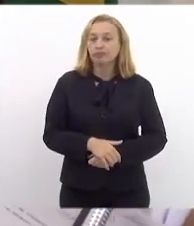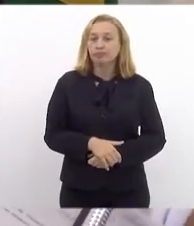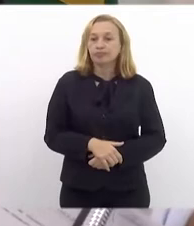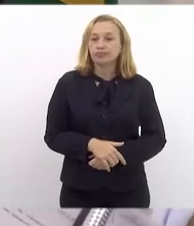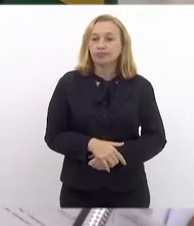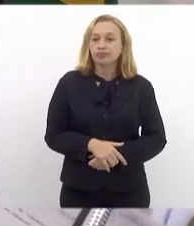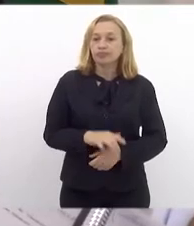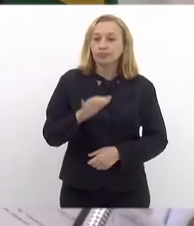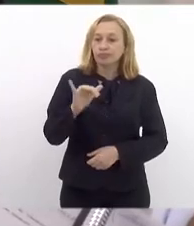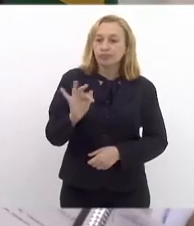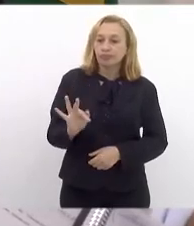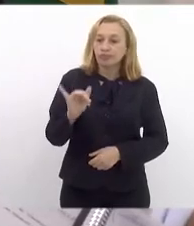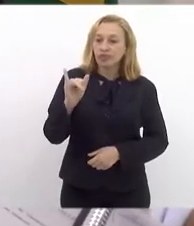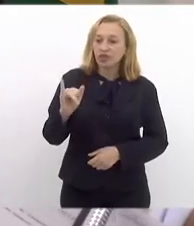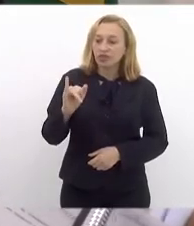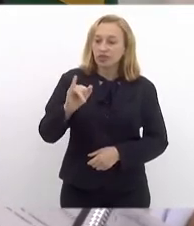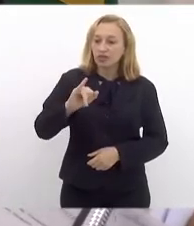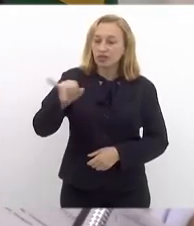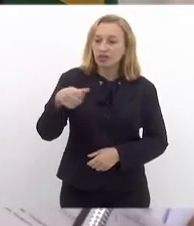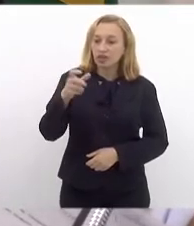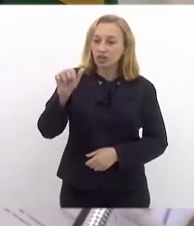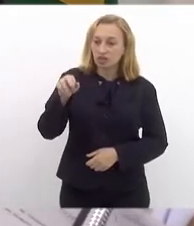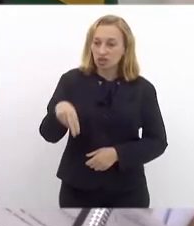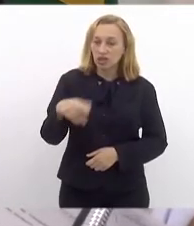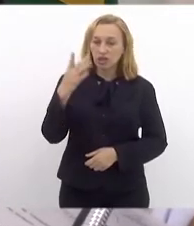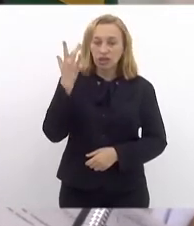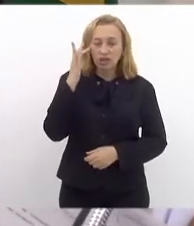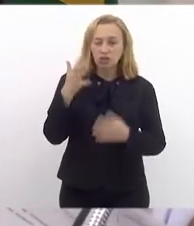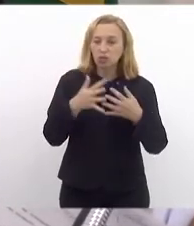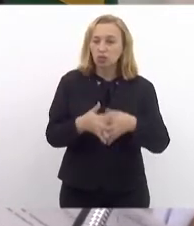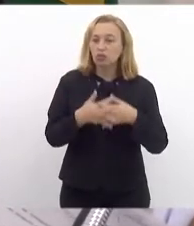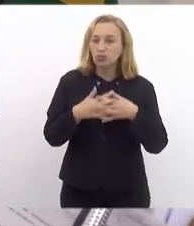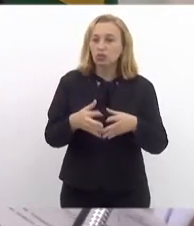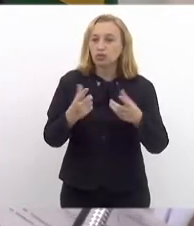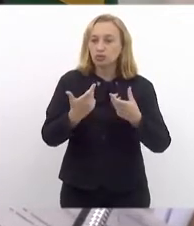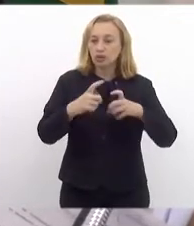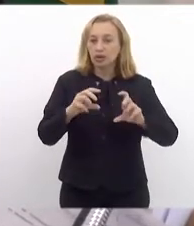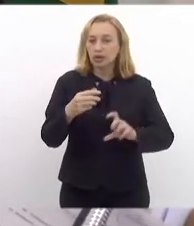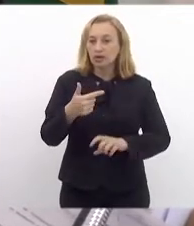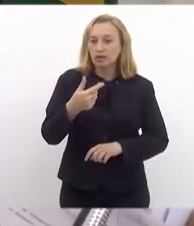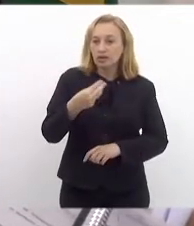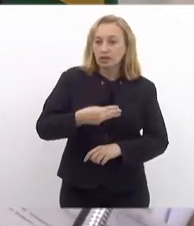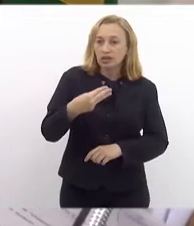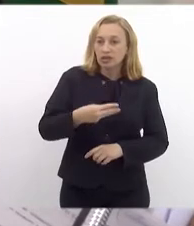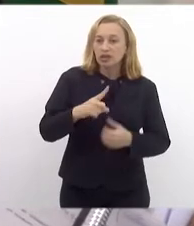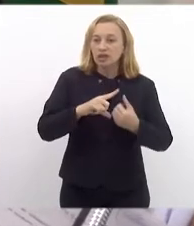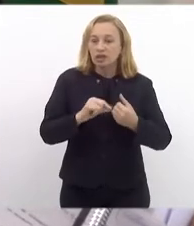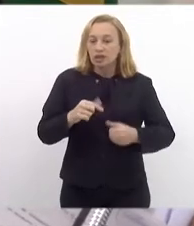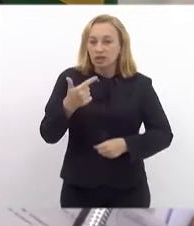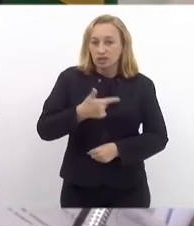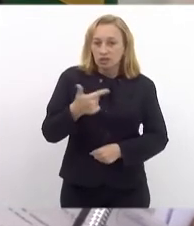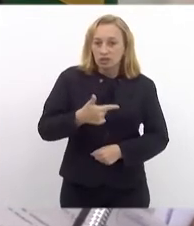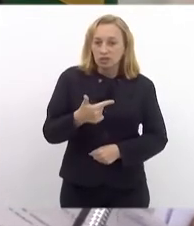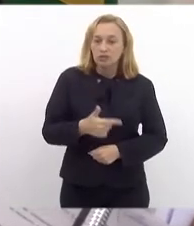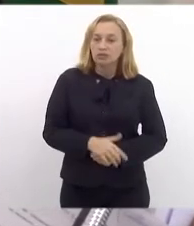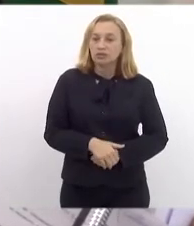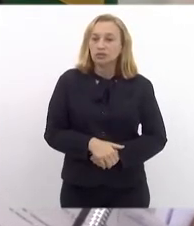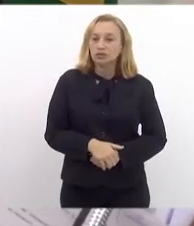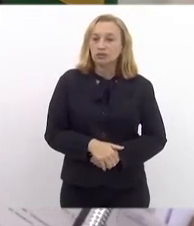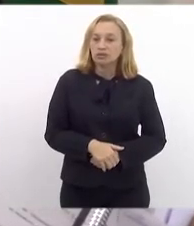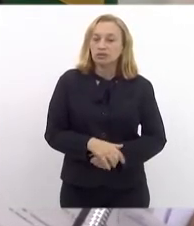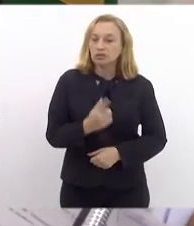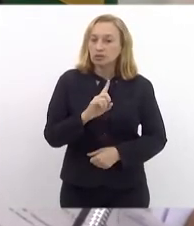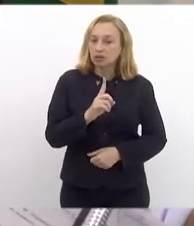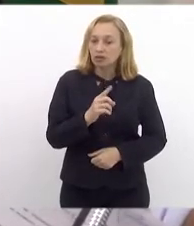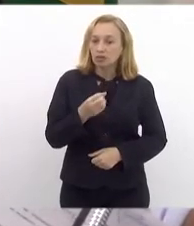achou a filha achou ficou confuso aplicação do disposto no parágrafo 13 do artigo 2º que isso seria É